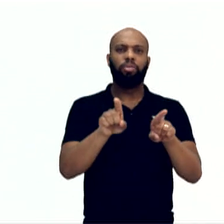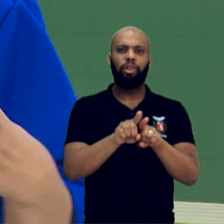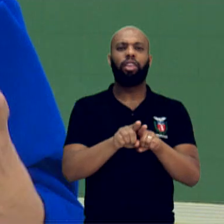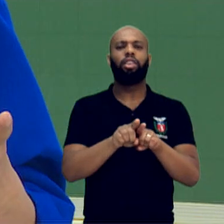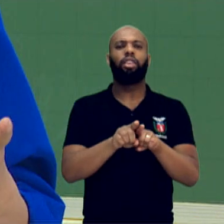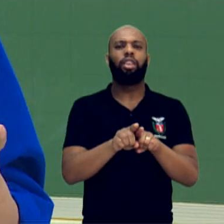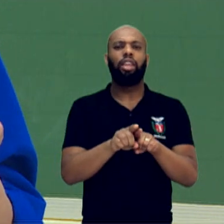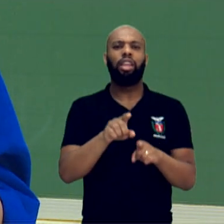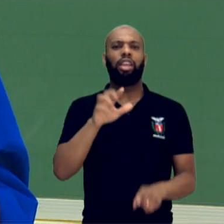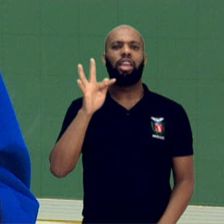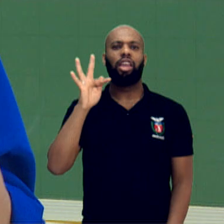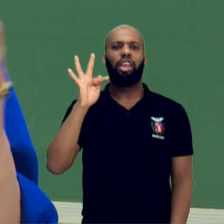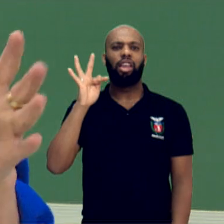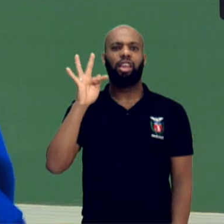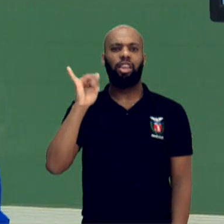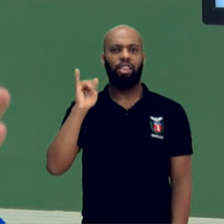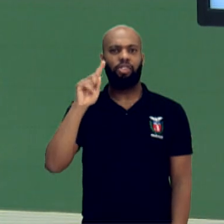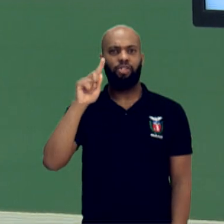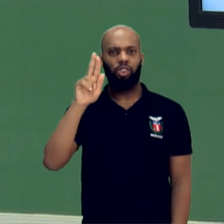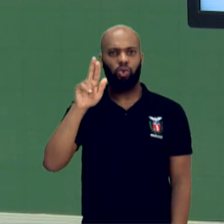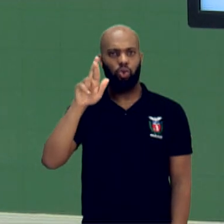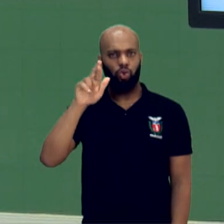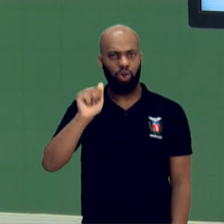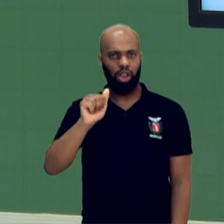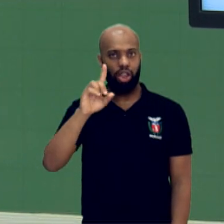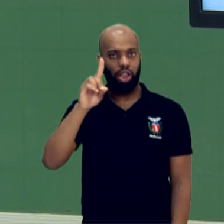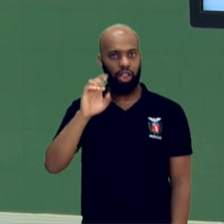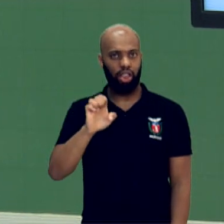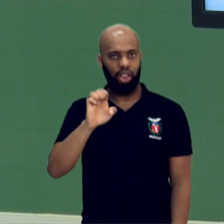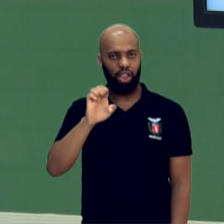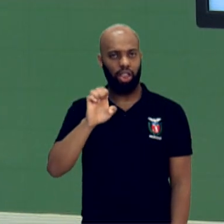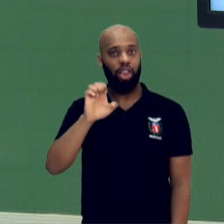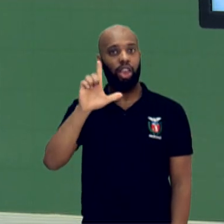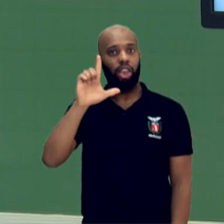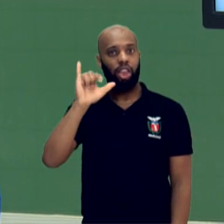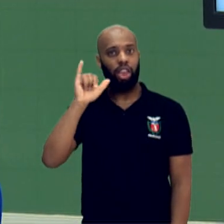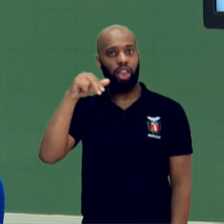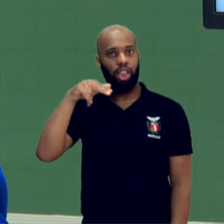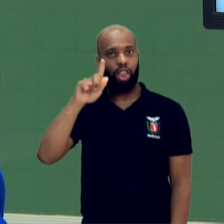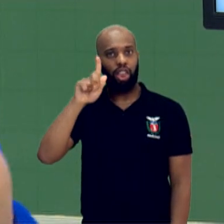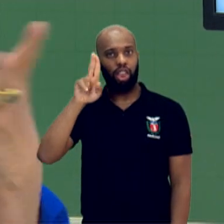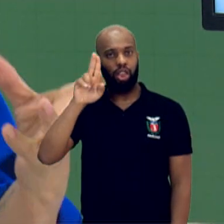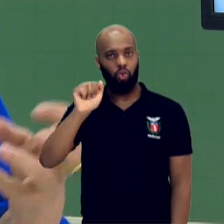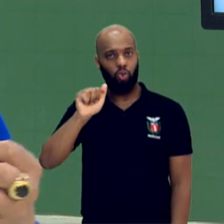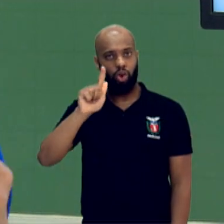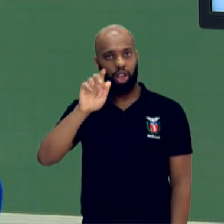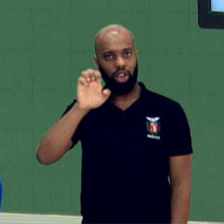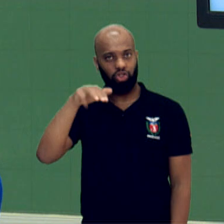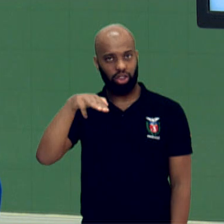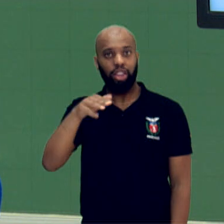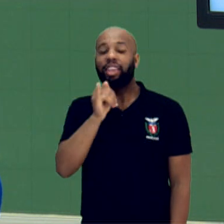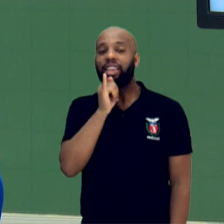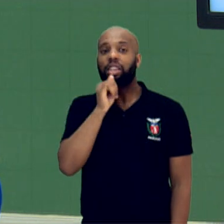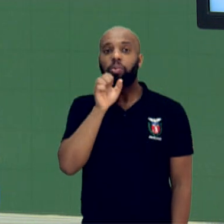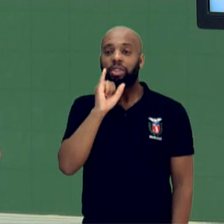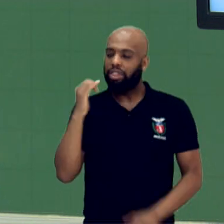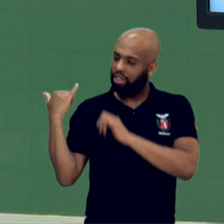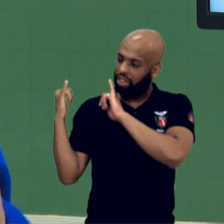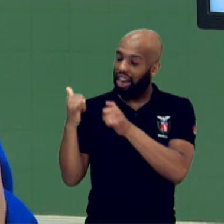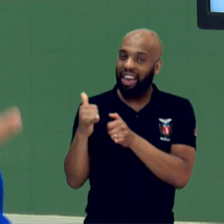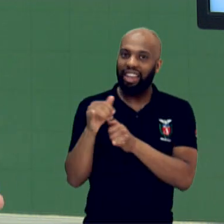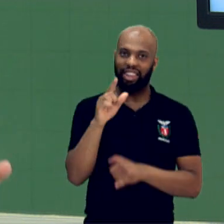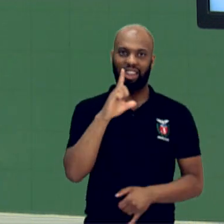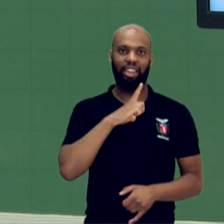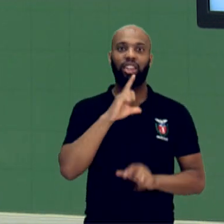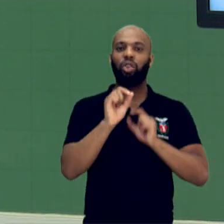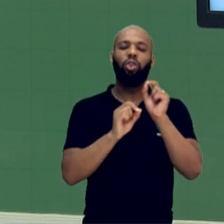Então, dependendo da lenda, eu posso escolher uma figura de linguagem. Por exemplo, se na lenda o animal vai falar, como lá do pássaro,